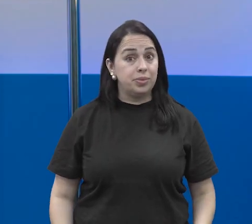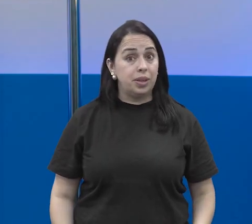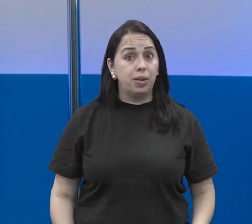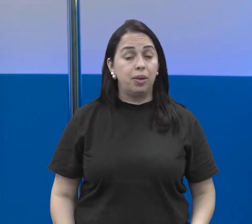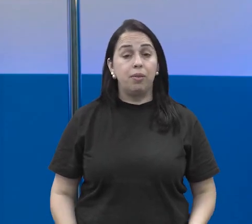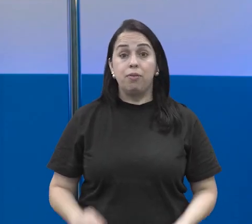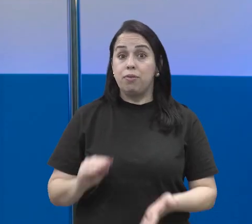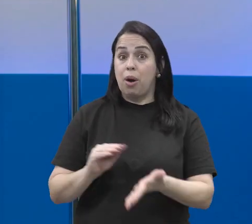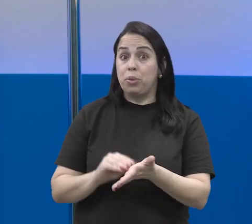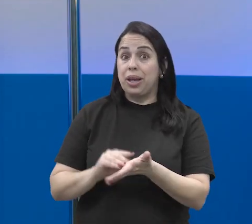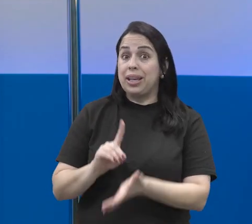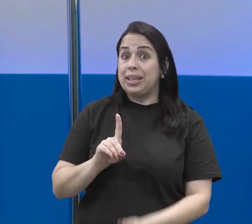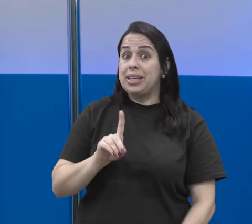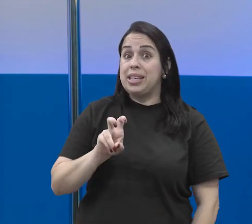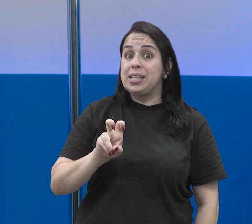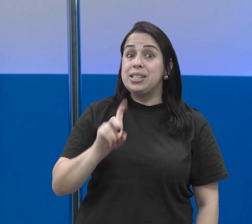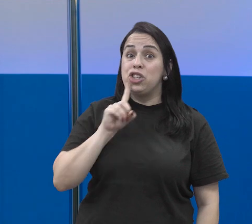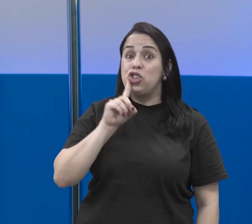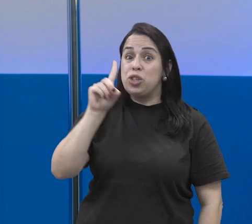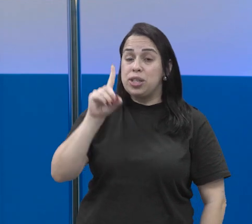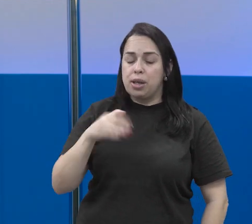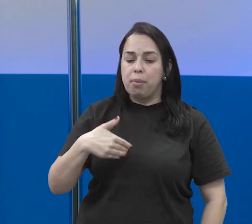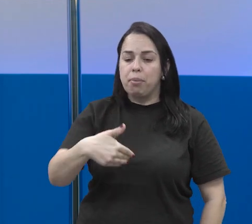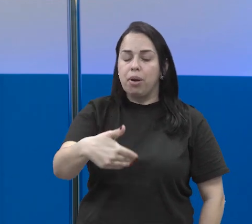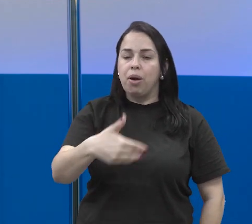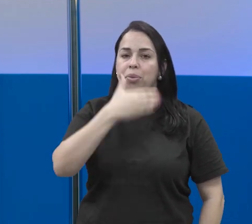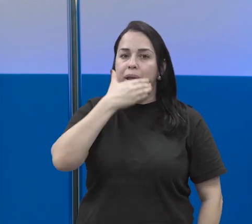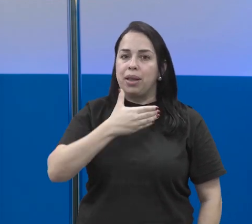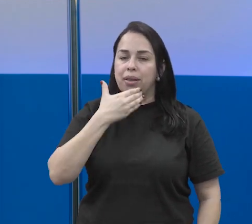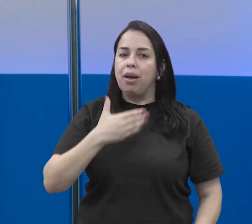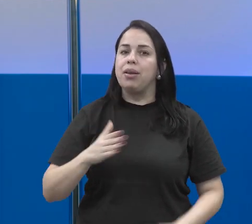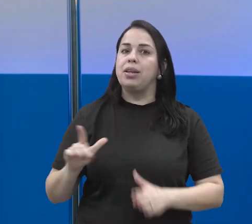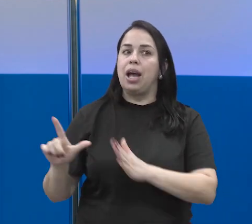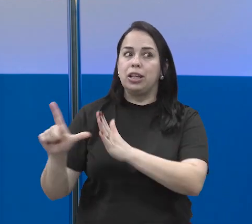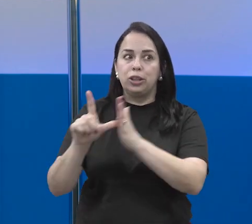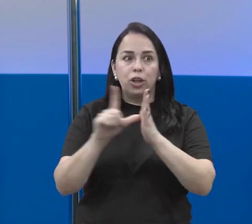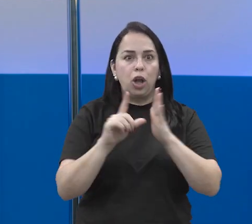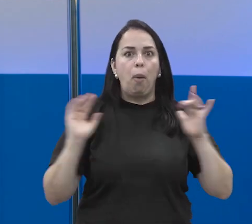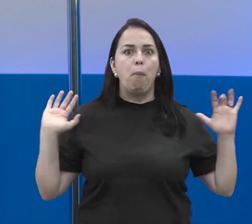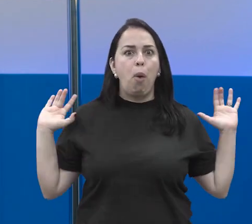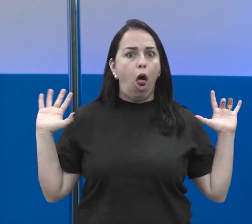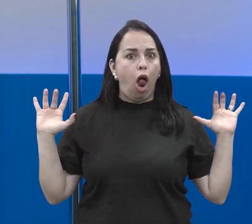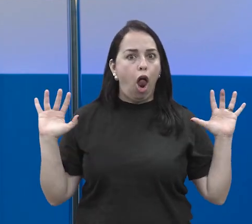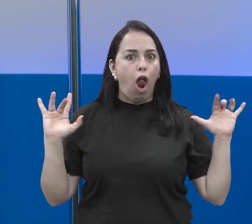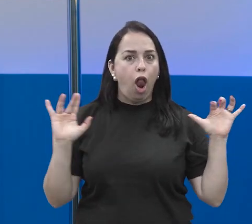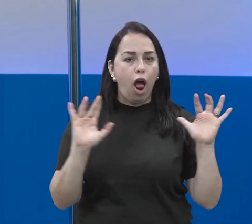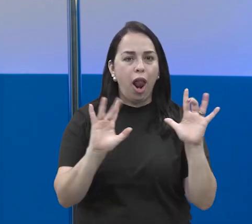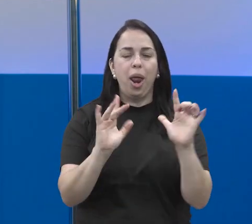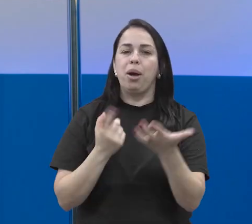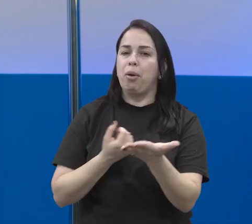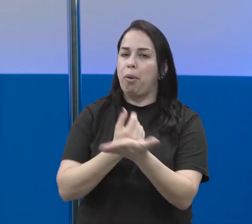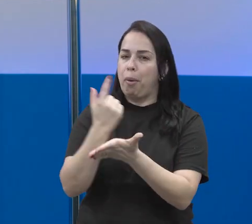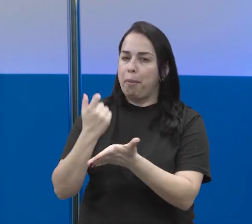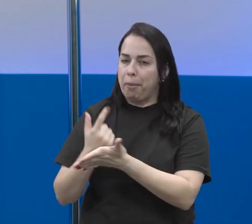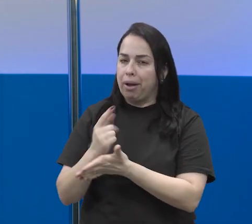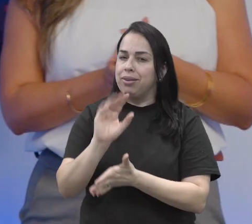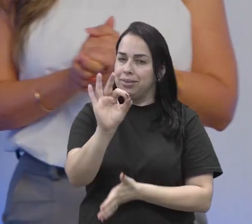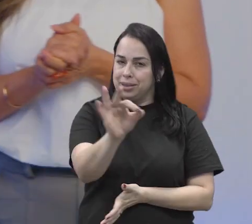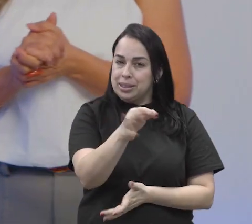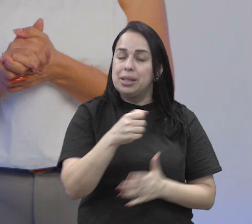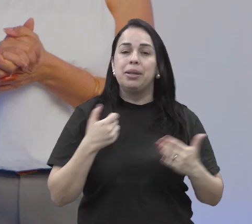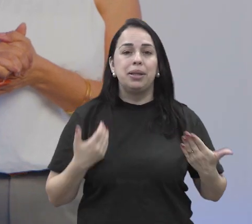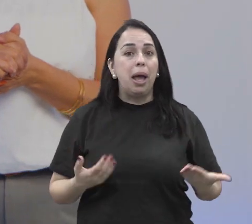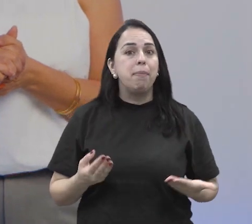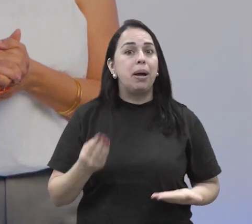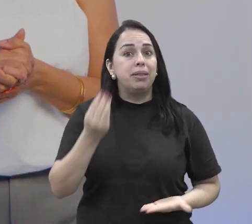Faltam menos de 15 dias para o Natal e, claro, o comércio de rua fica cada vez mais cheio para as compras de fim de ano.